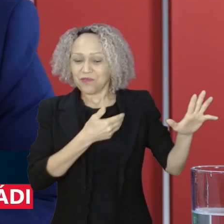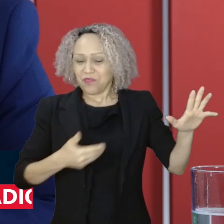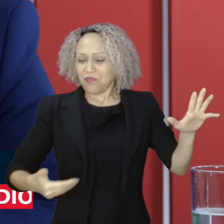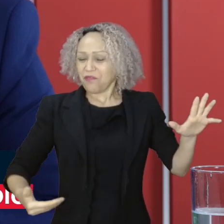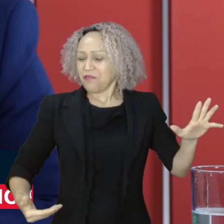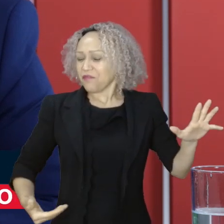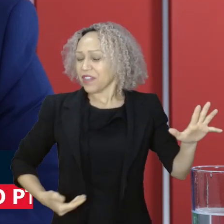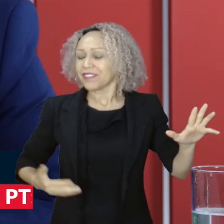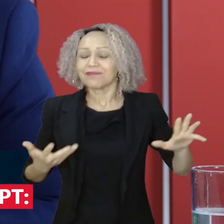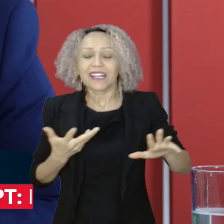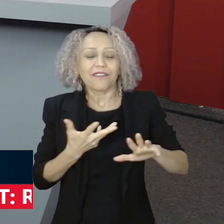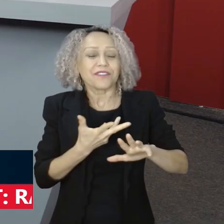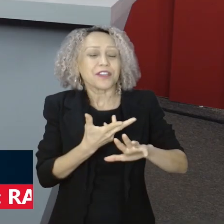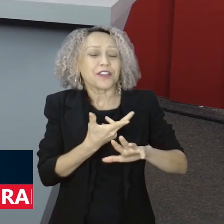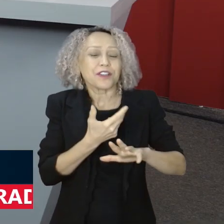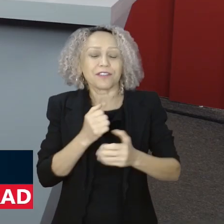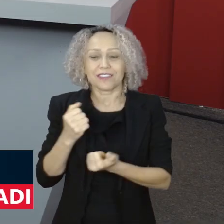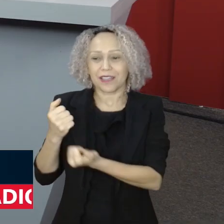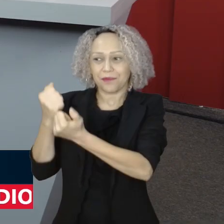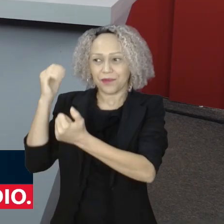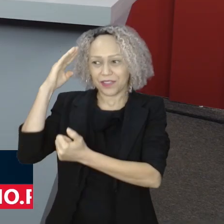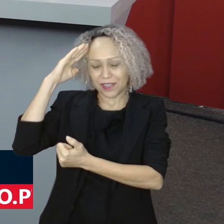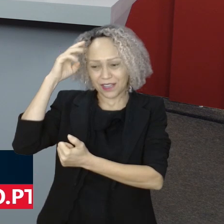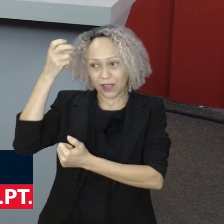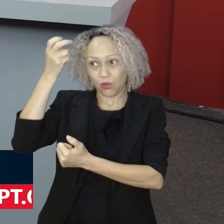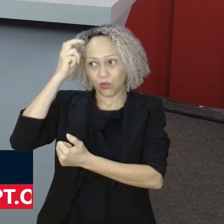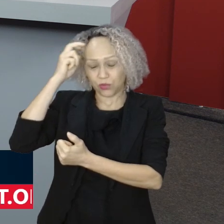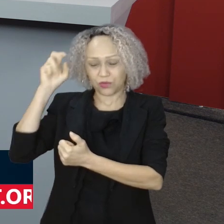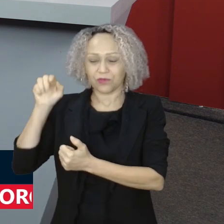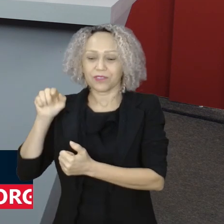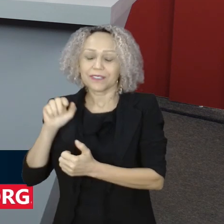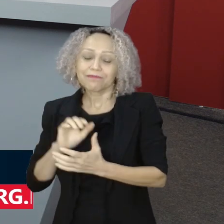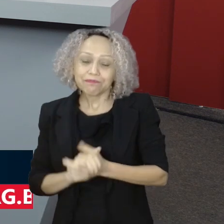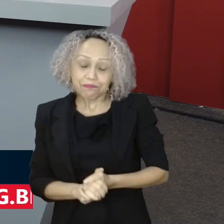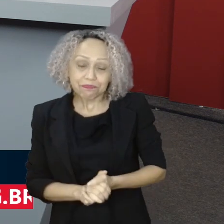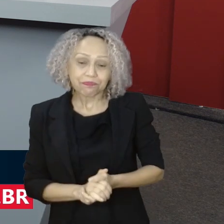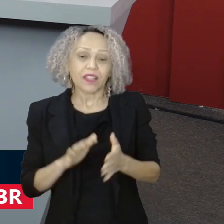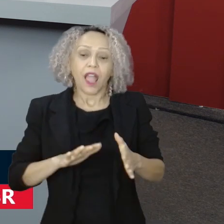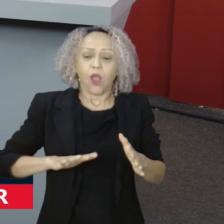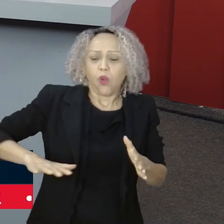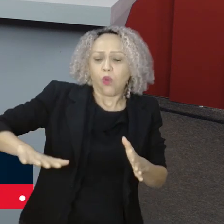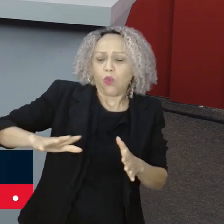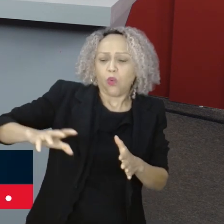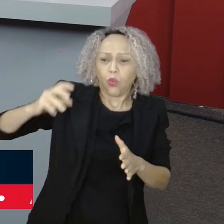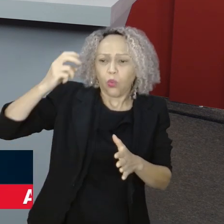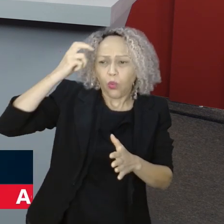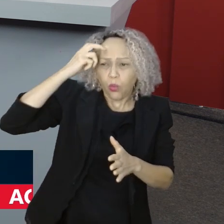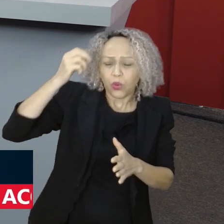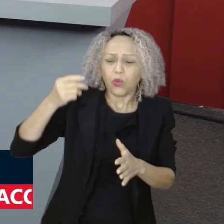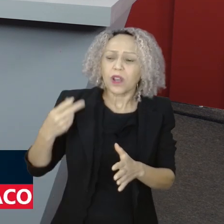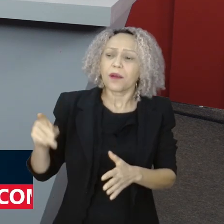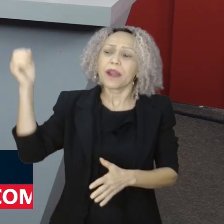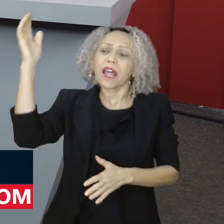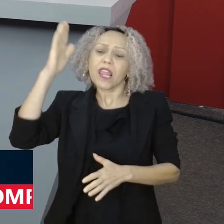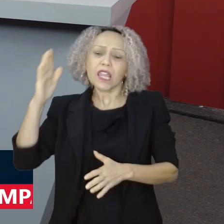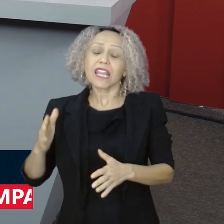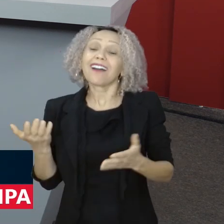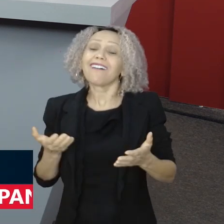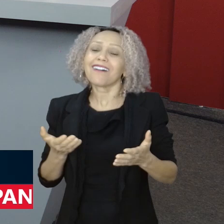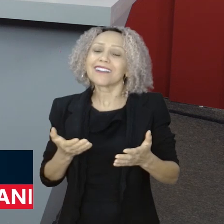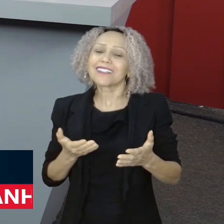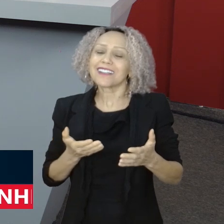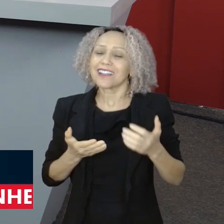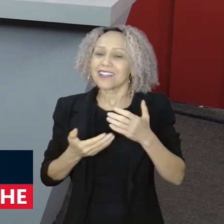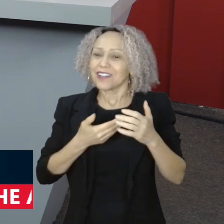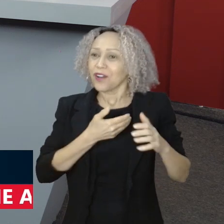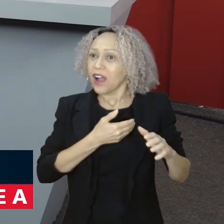isso, que é um direito de todos. Porque hoje o setor cultural brasileiro já recebe o maior investimento direto da história